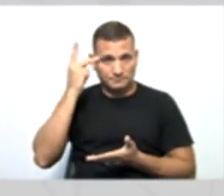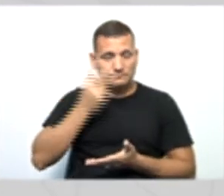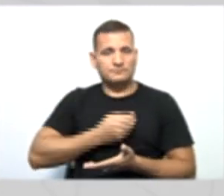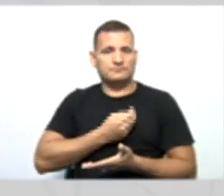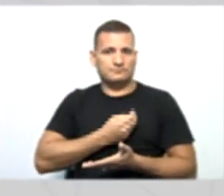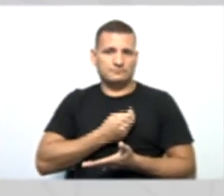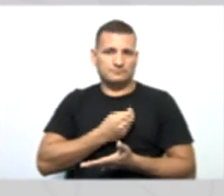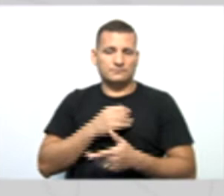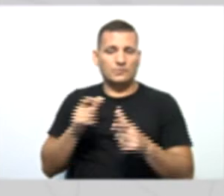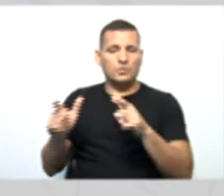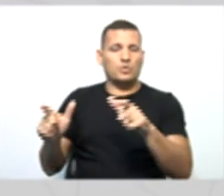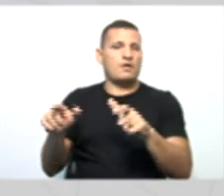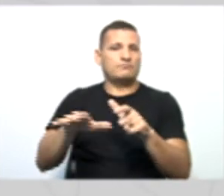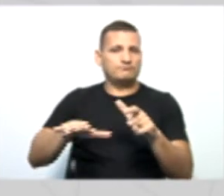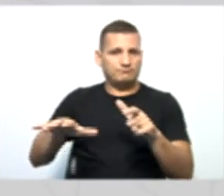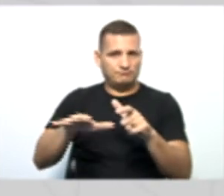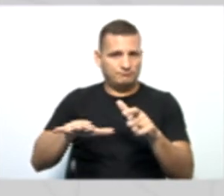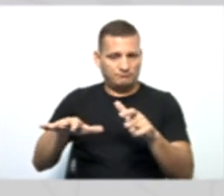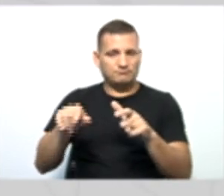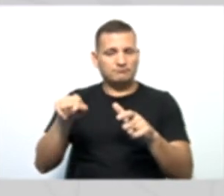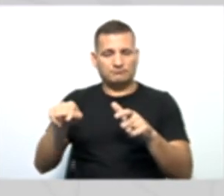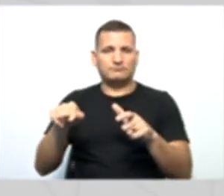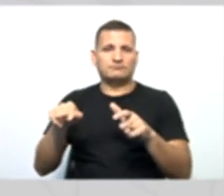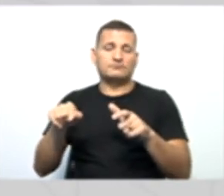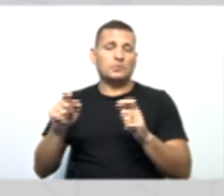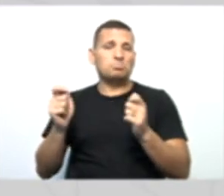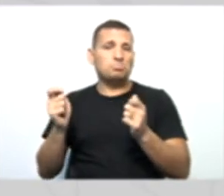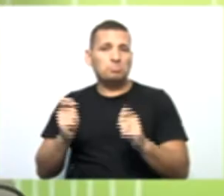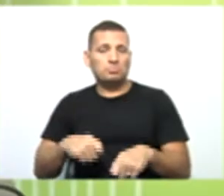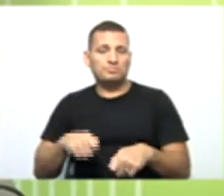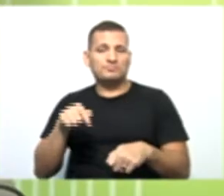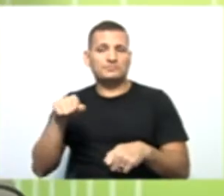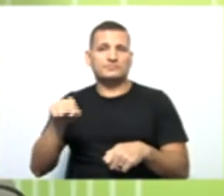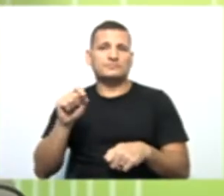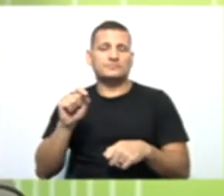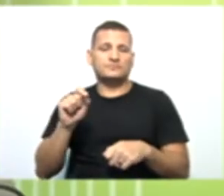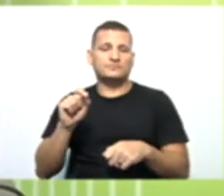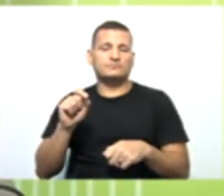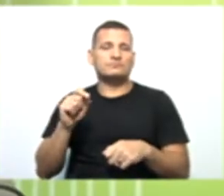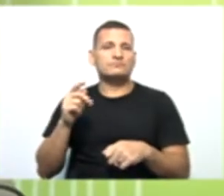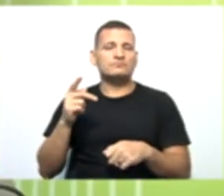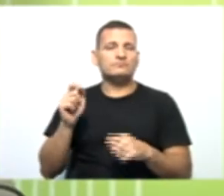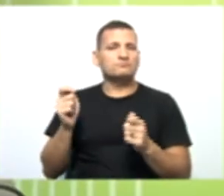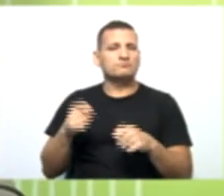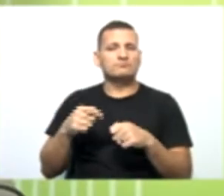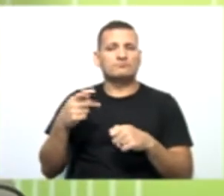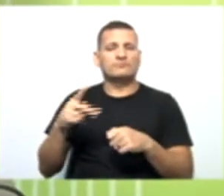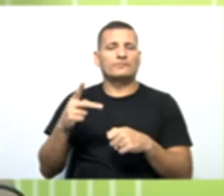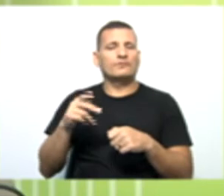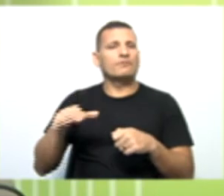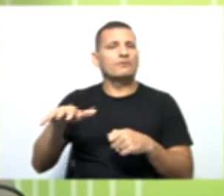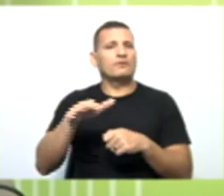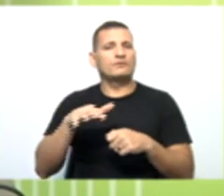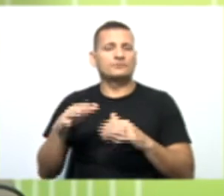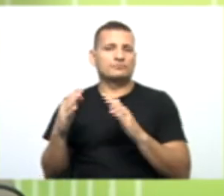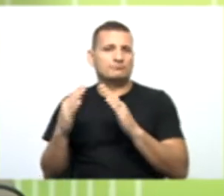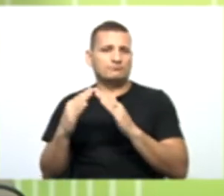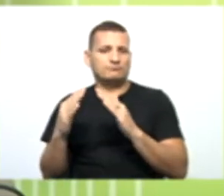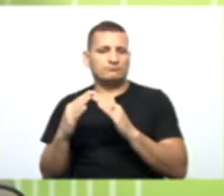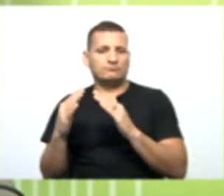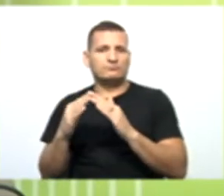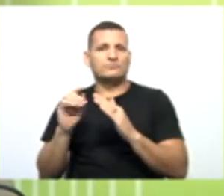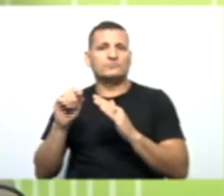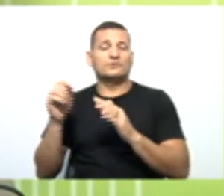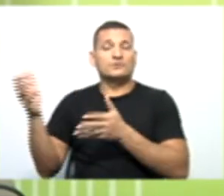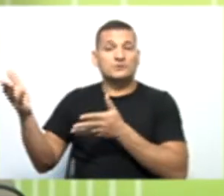vivem numa zona rural, num ambiente mais rural, elas podem preparar o seu ambiente de moradia para